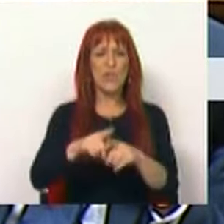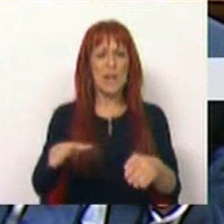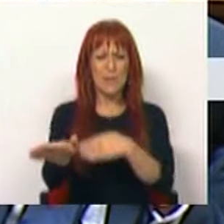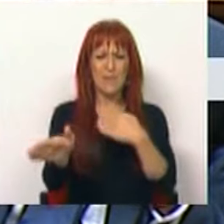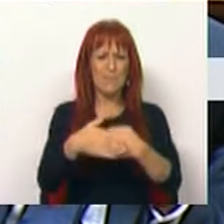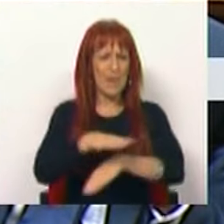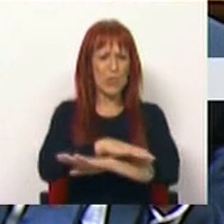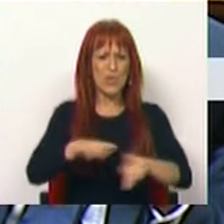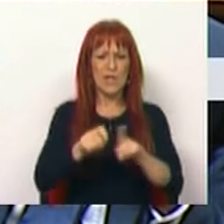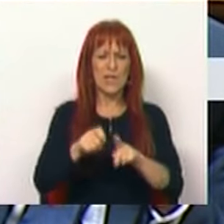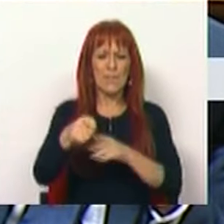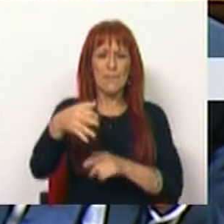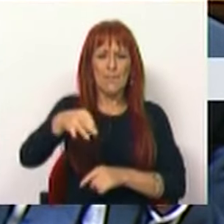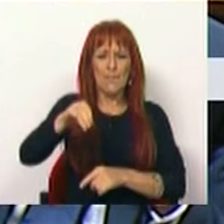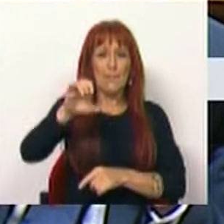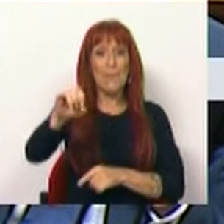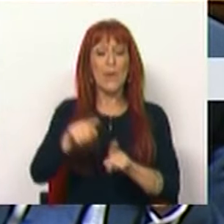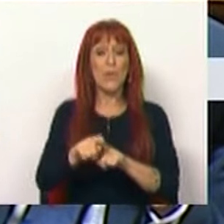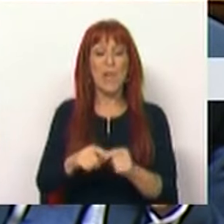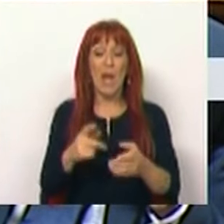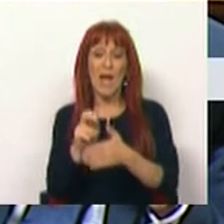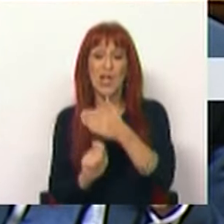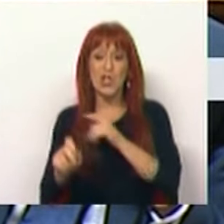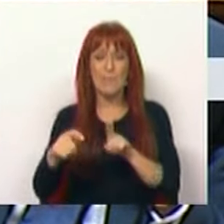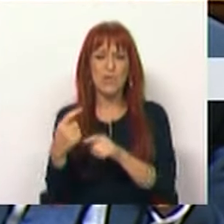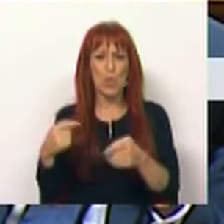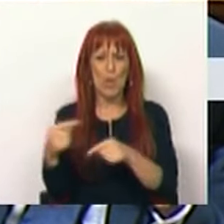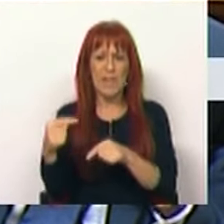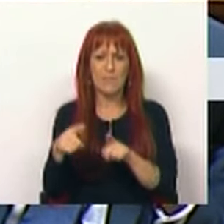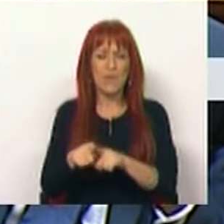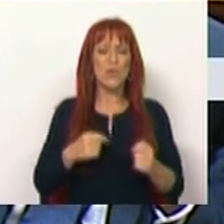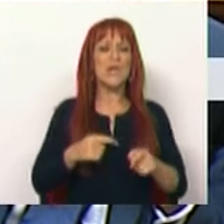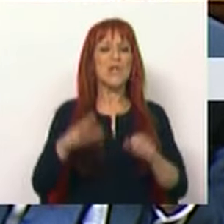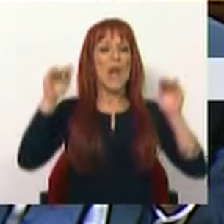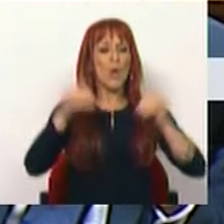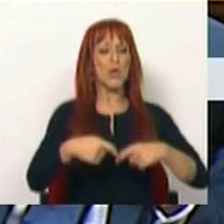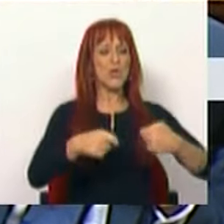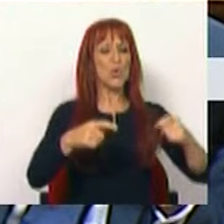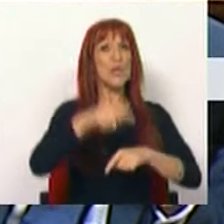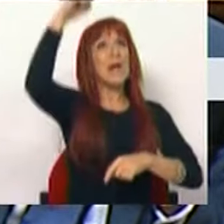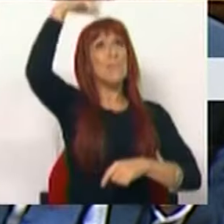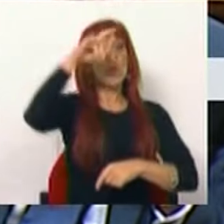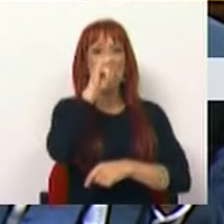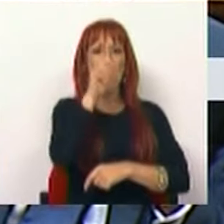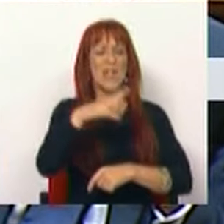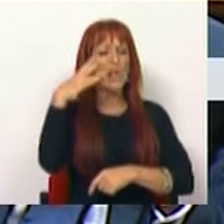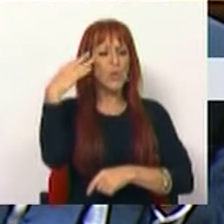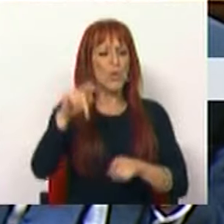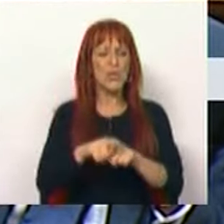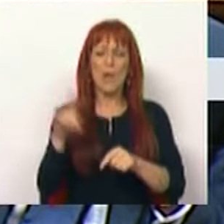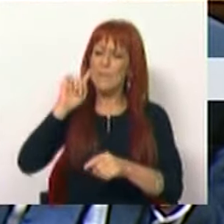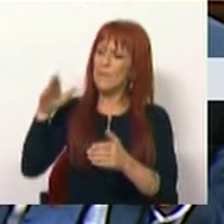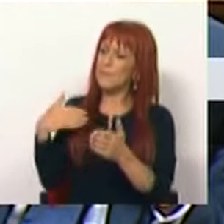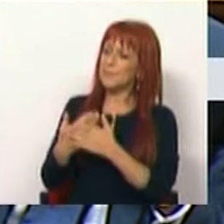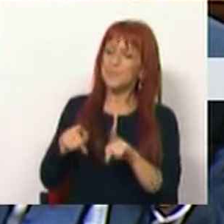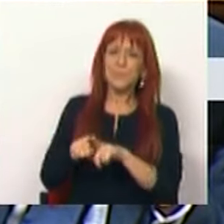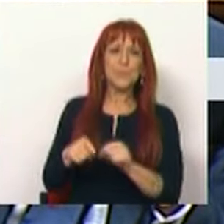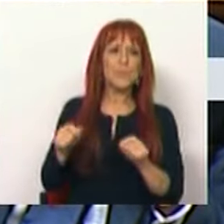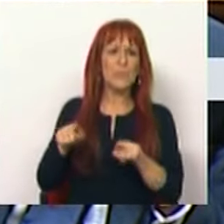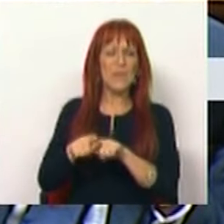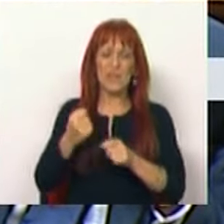do pagamento social por conta como regime de coleta mínima, na possibilidade de redução dos custos com a eletricidade e o gás natural, na valorização das longas